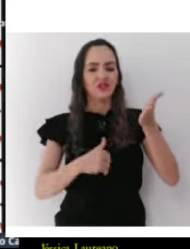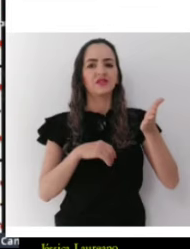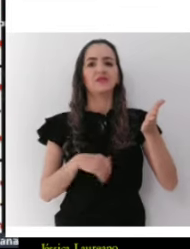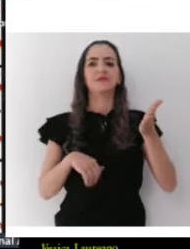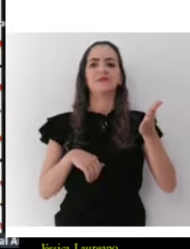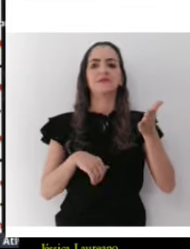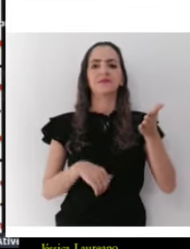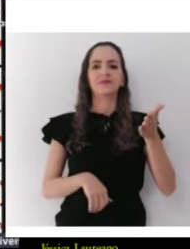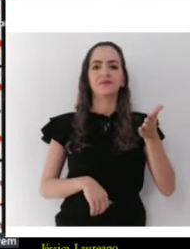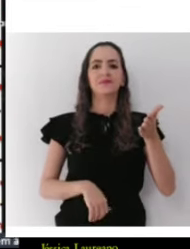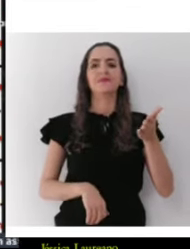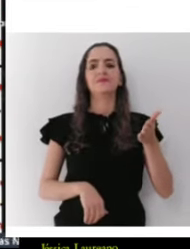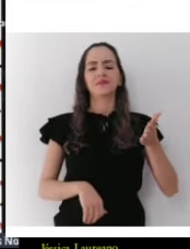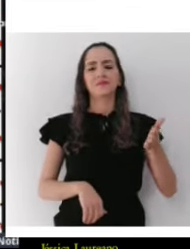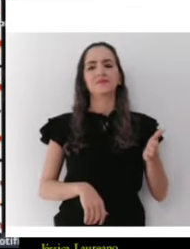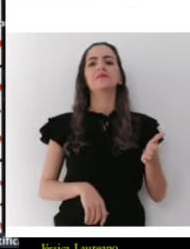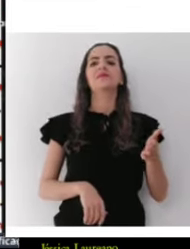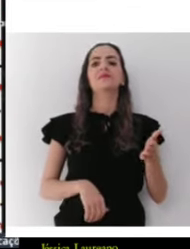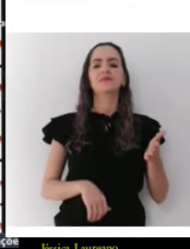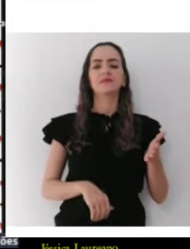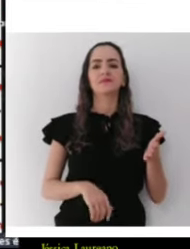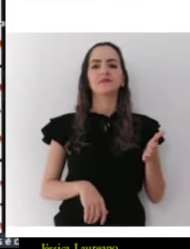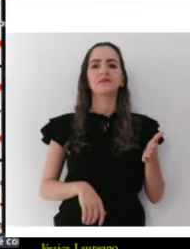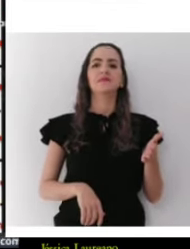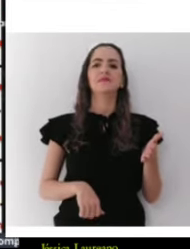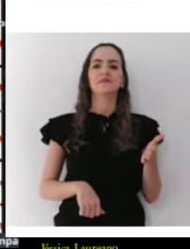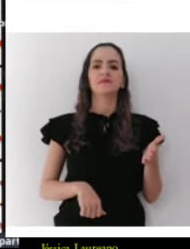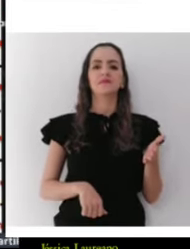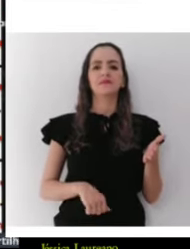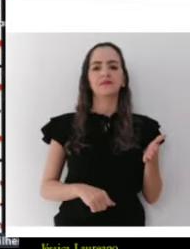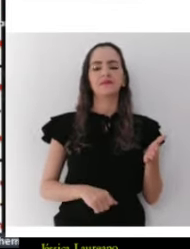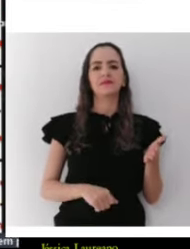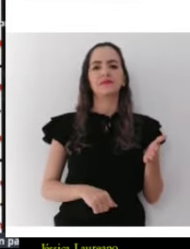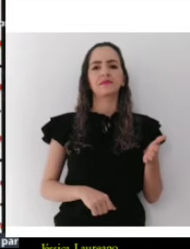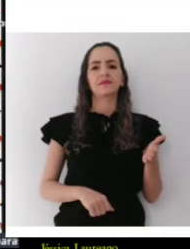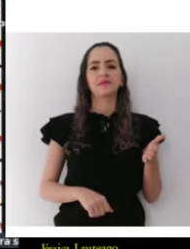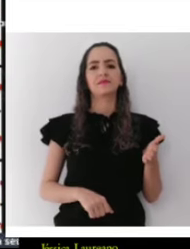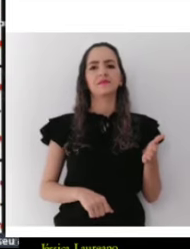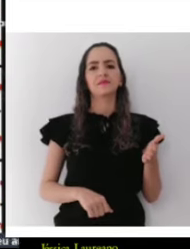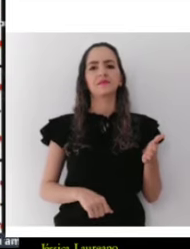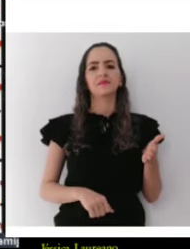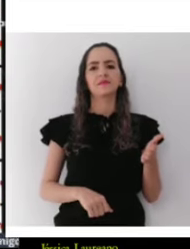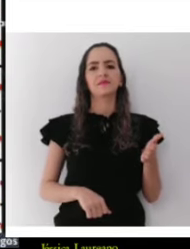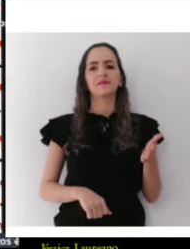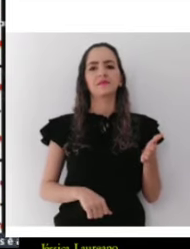150. E aqui em cima, o 150 que tem. Em cima do 3.000.